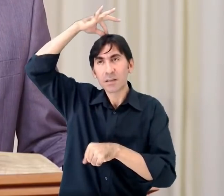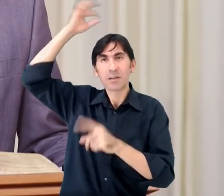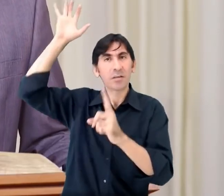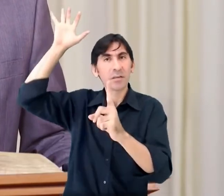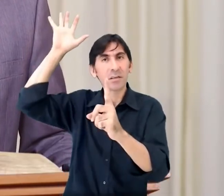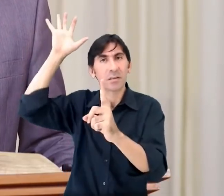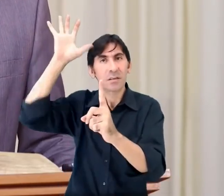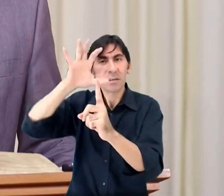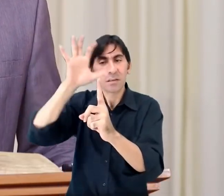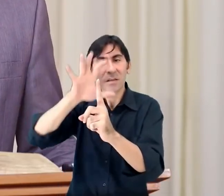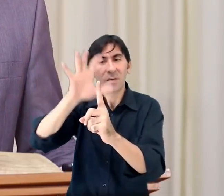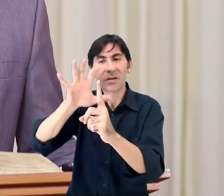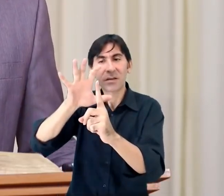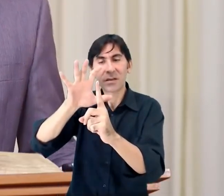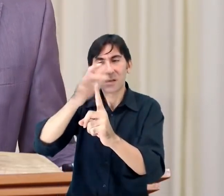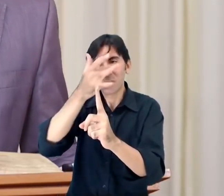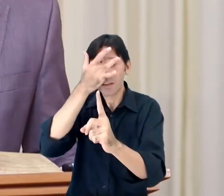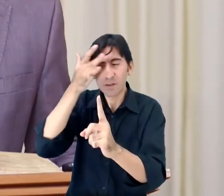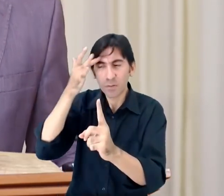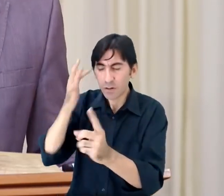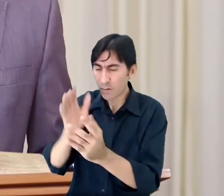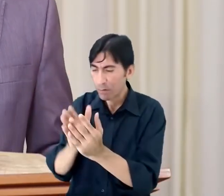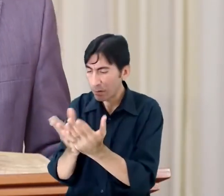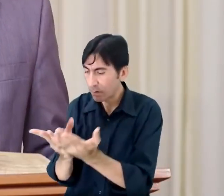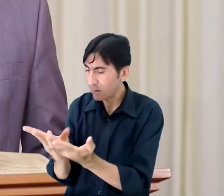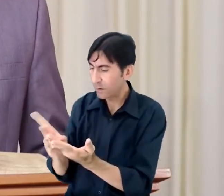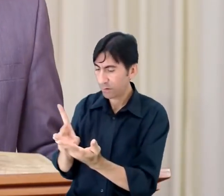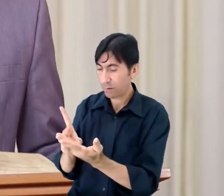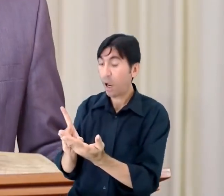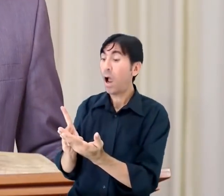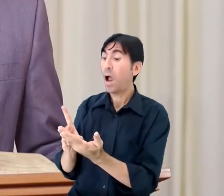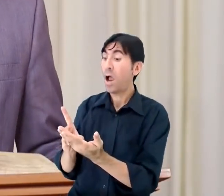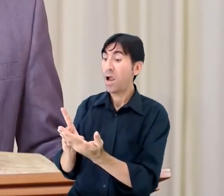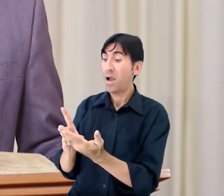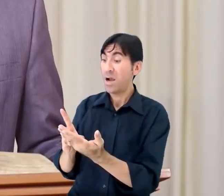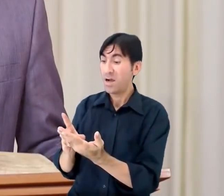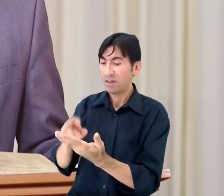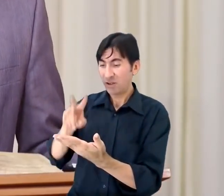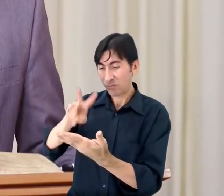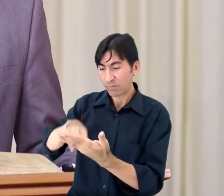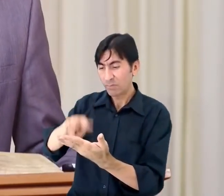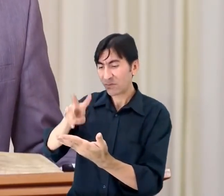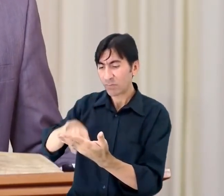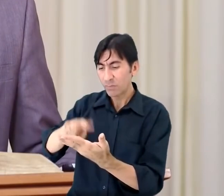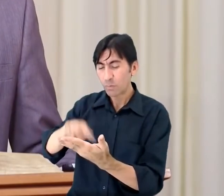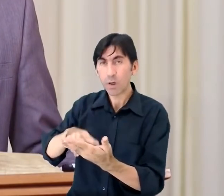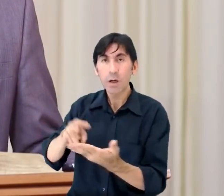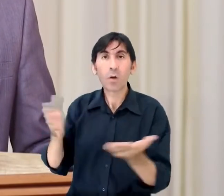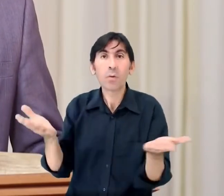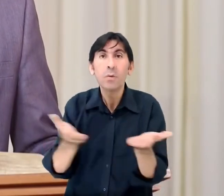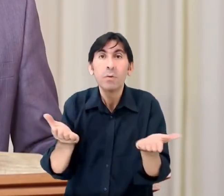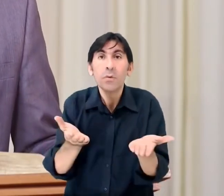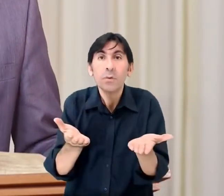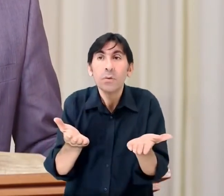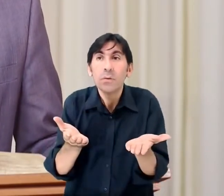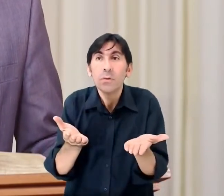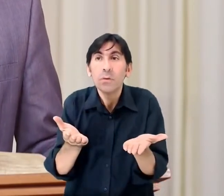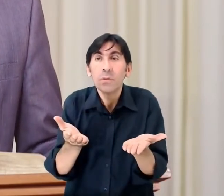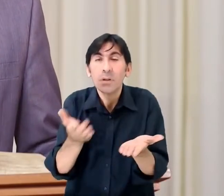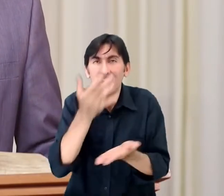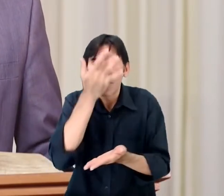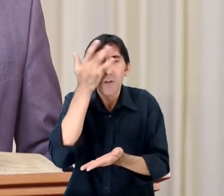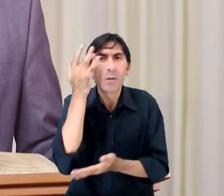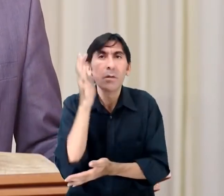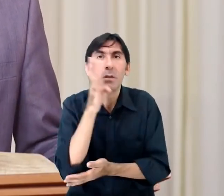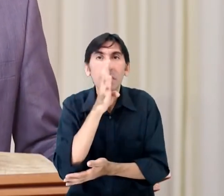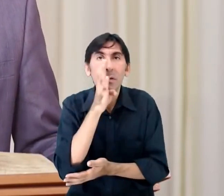Da mesma forma que o Espírito Santo está trabalhando nesse momento em cada um dos que estão nos assistindo, o Espírito Santo,